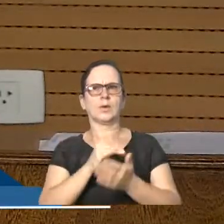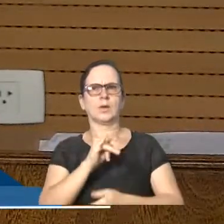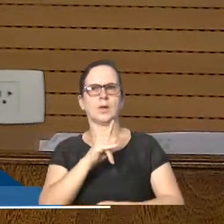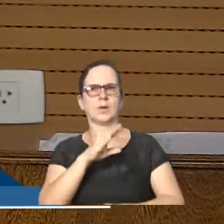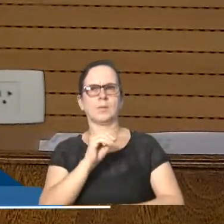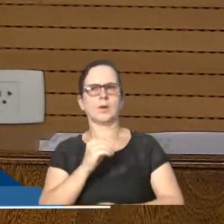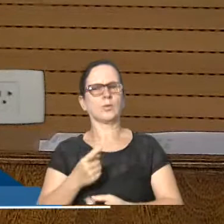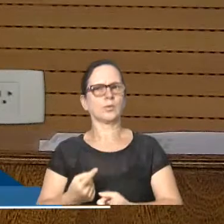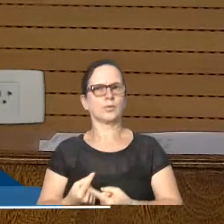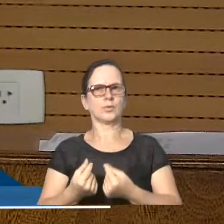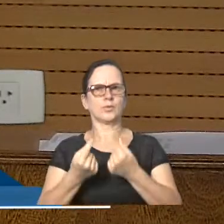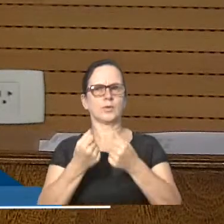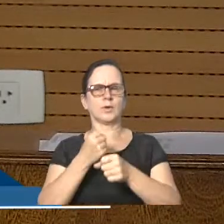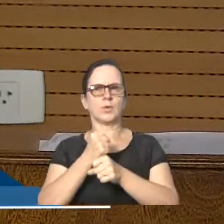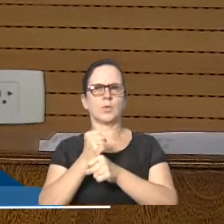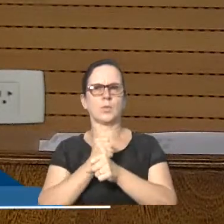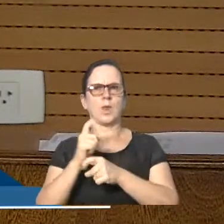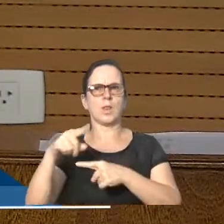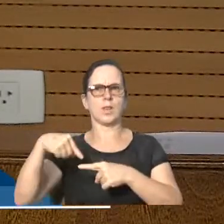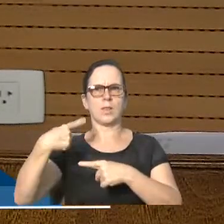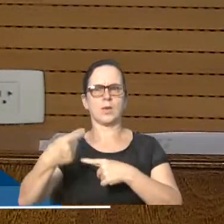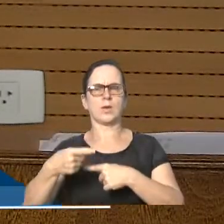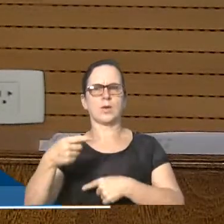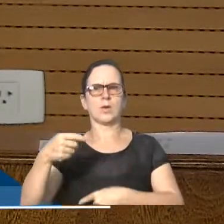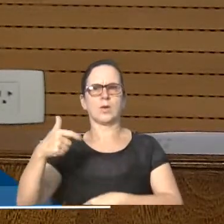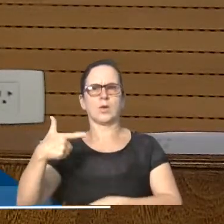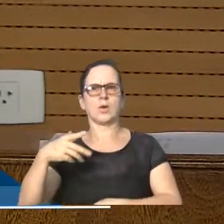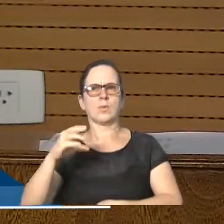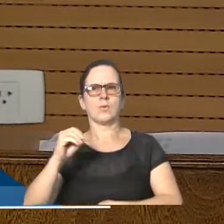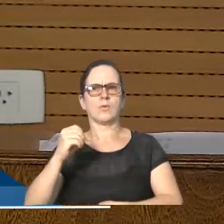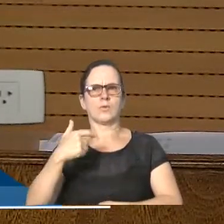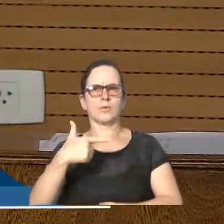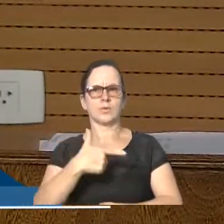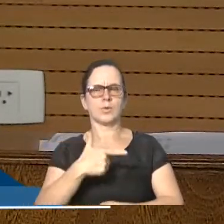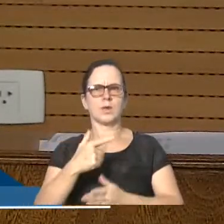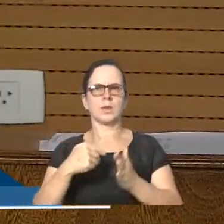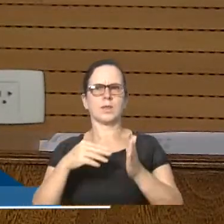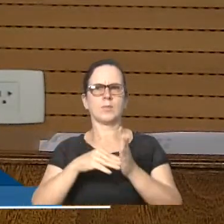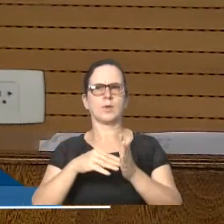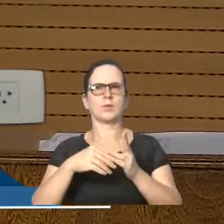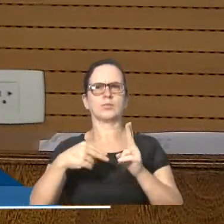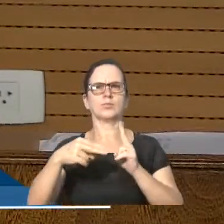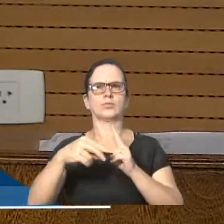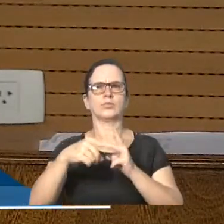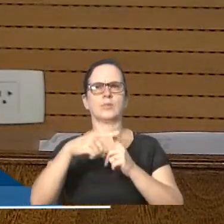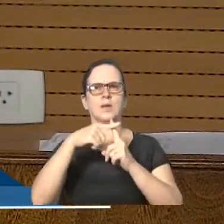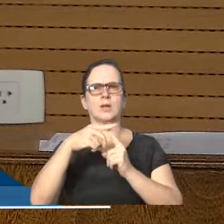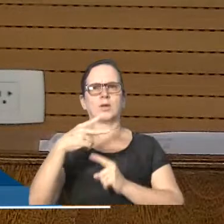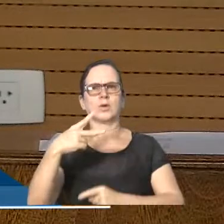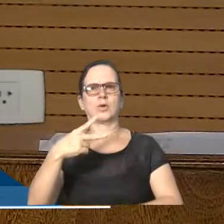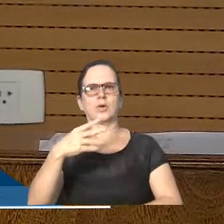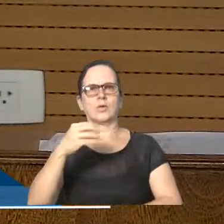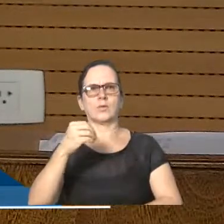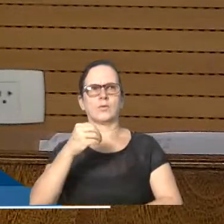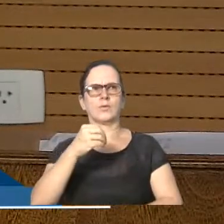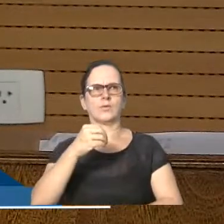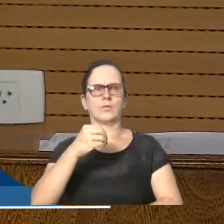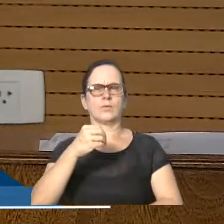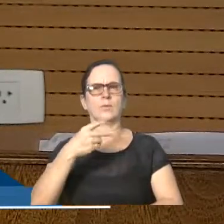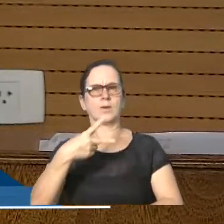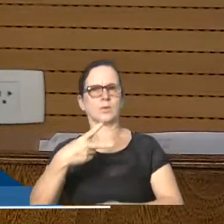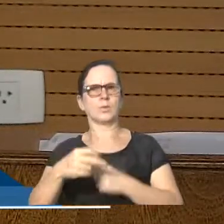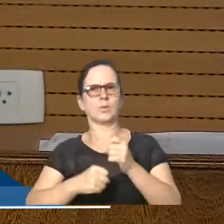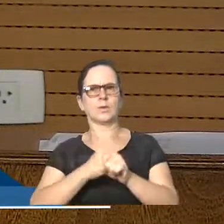financeiro para o ano que entrará em vigor 2022 e para os dois anos subsequentes, 2023 e 2024, e